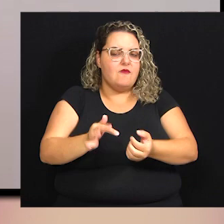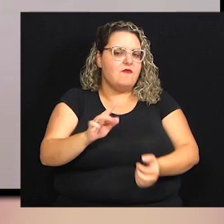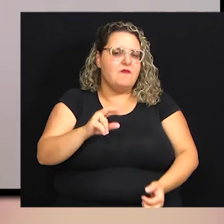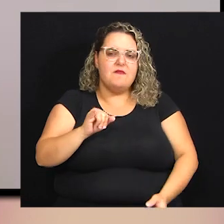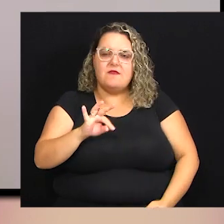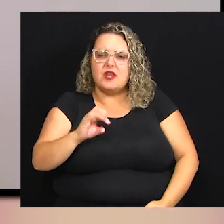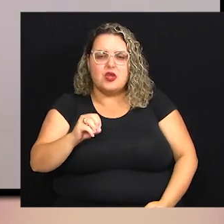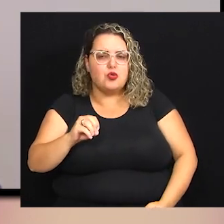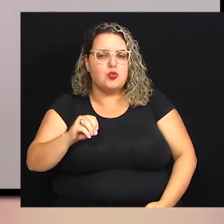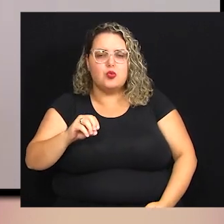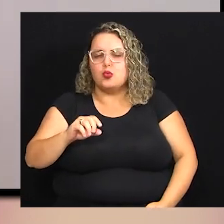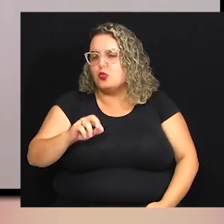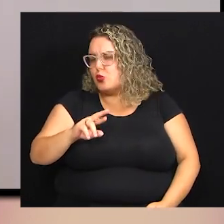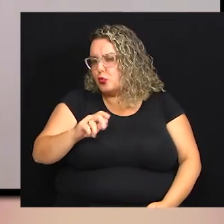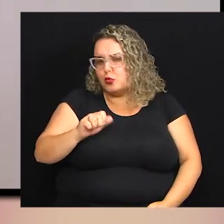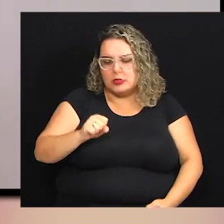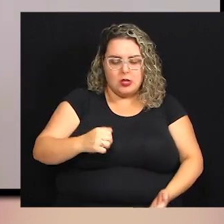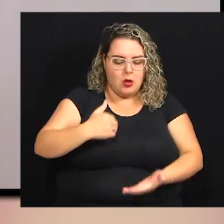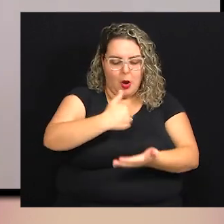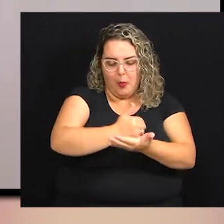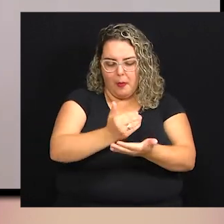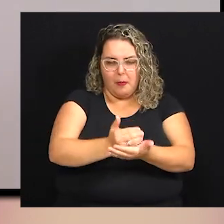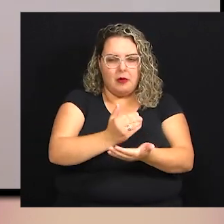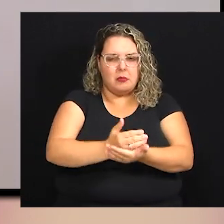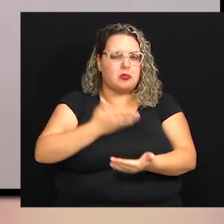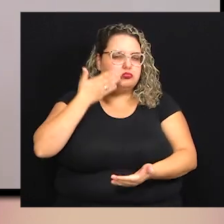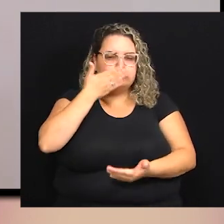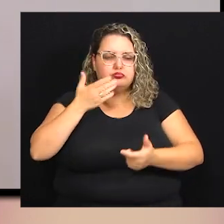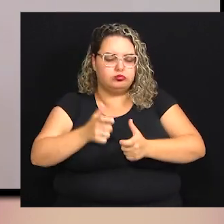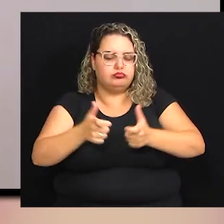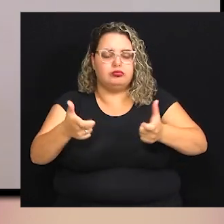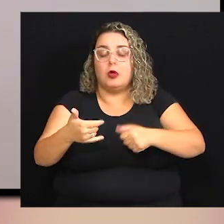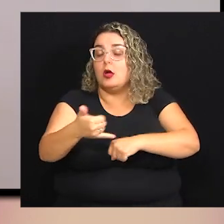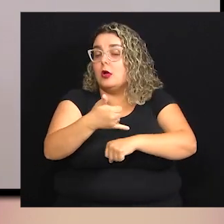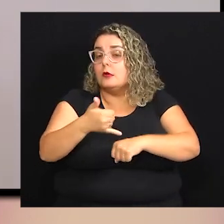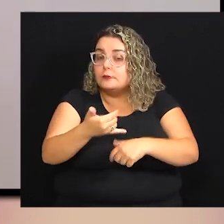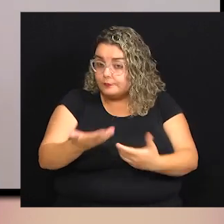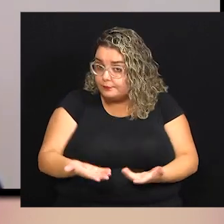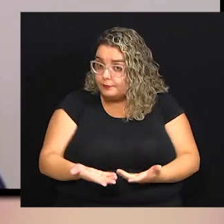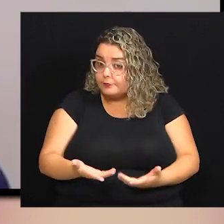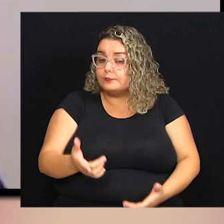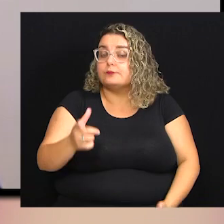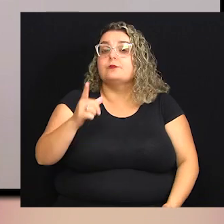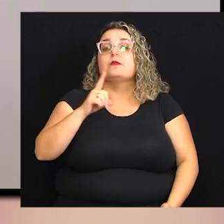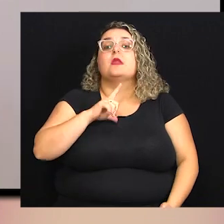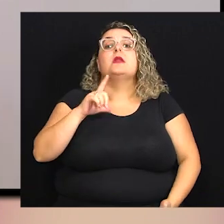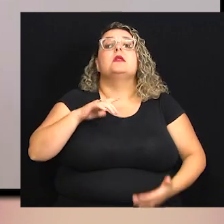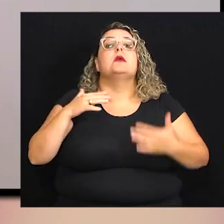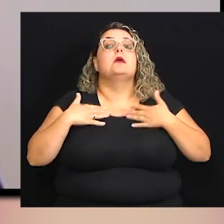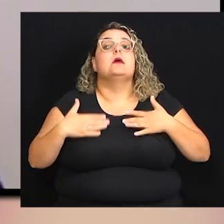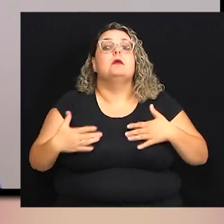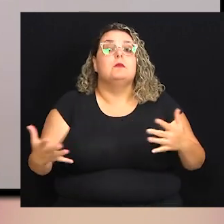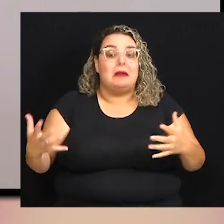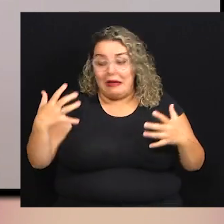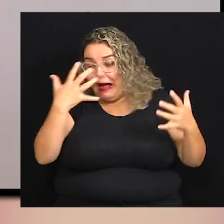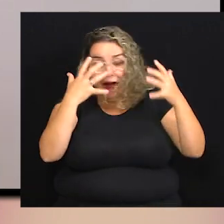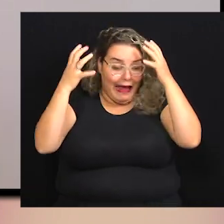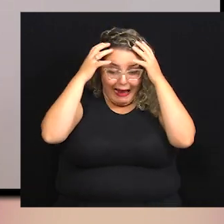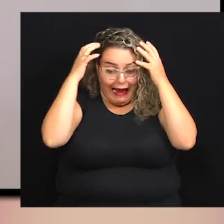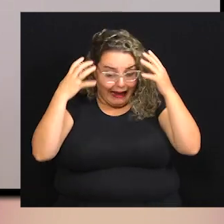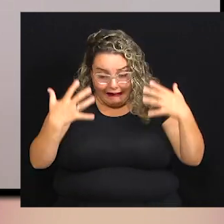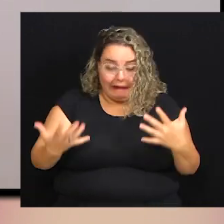Frituras, bolos extremamente cheios de açúcares, gorduras. Você tem o organismo em